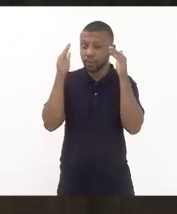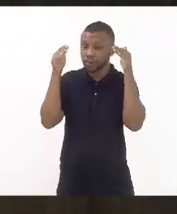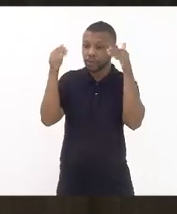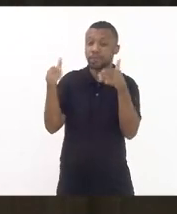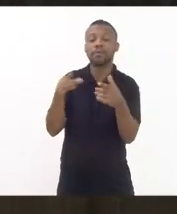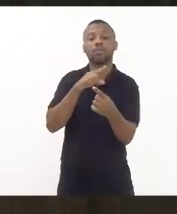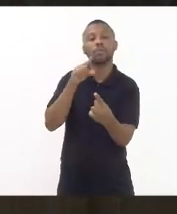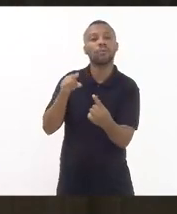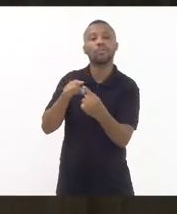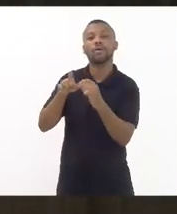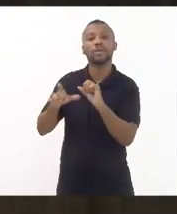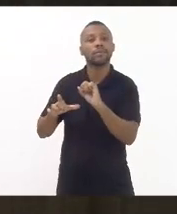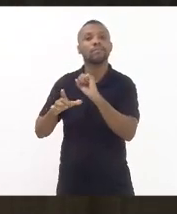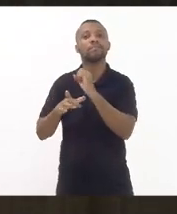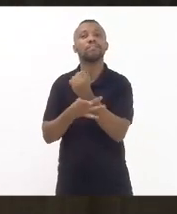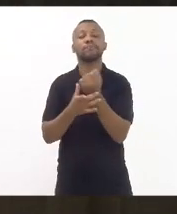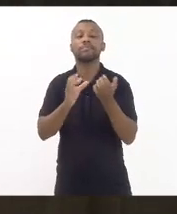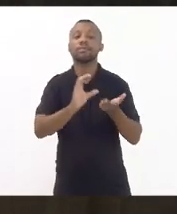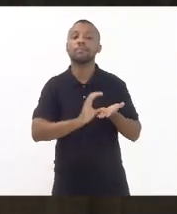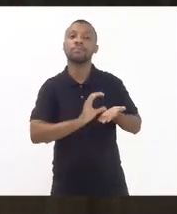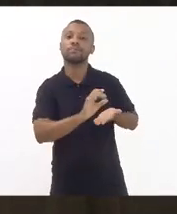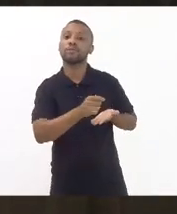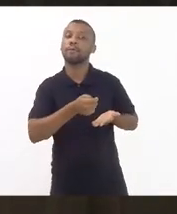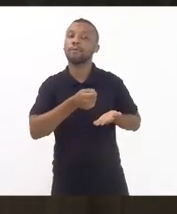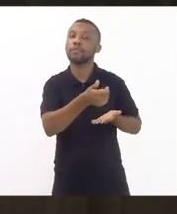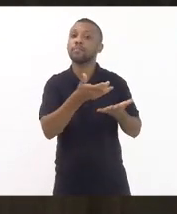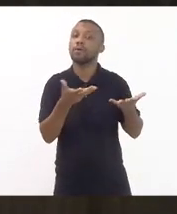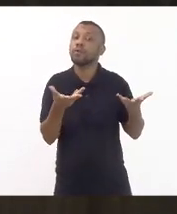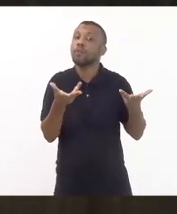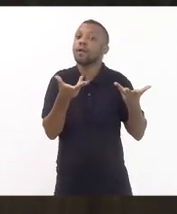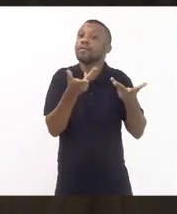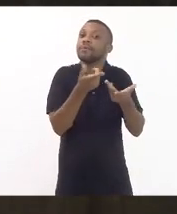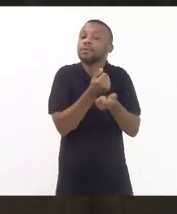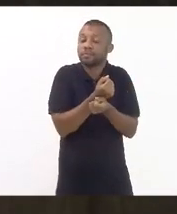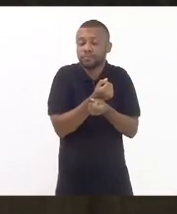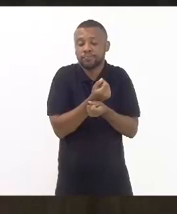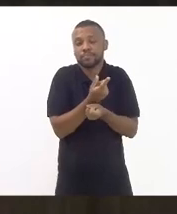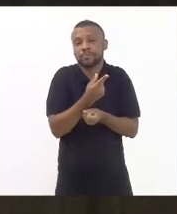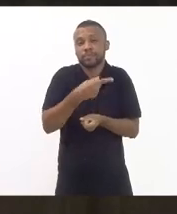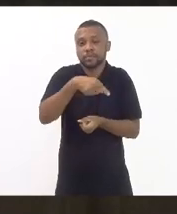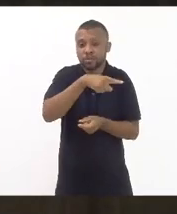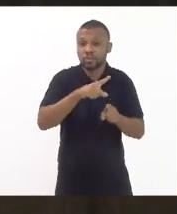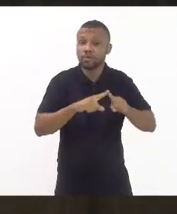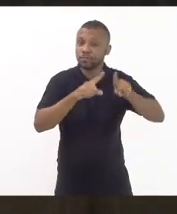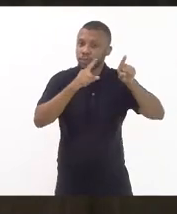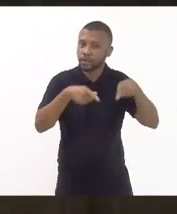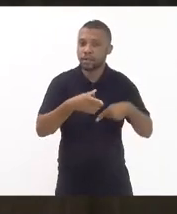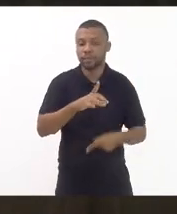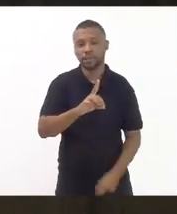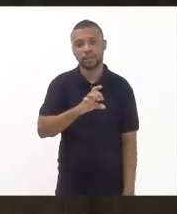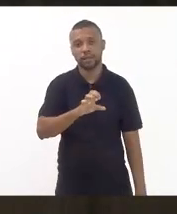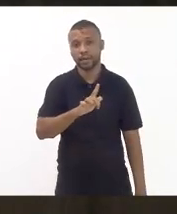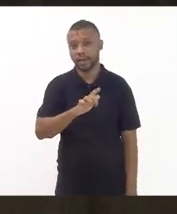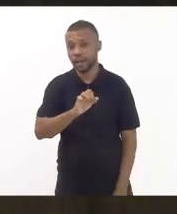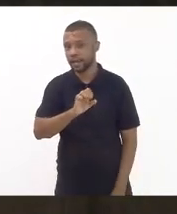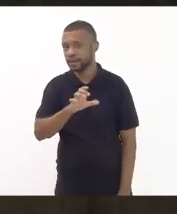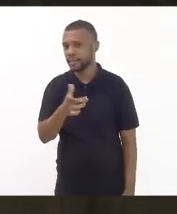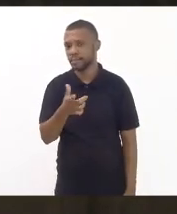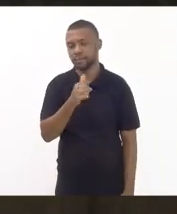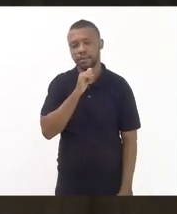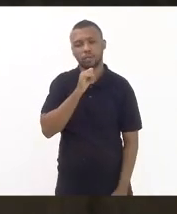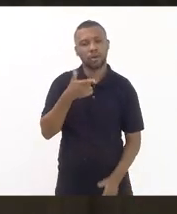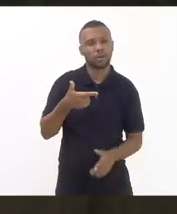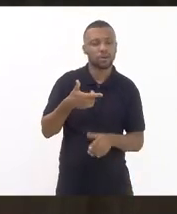garantir as gratificações por qualificação dos agentes socioeducativos. O cara fez graduação, o cara